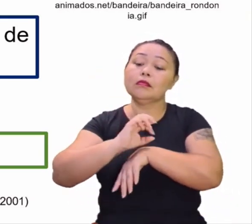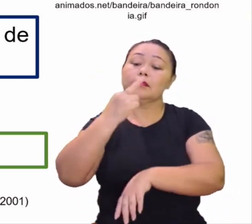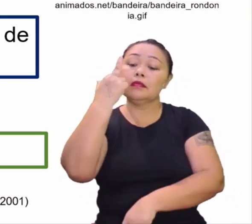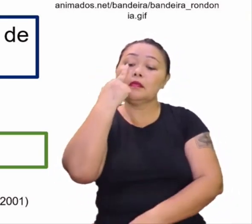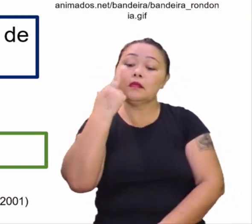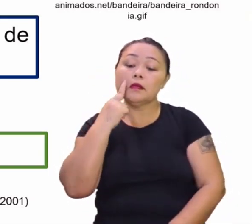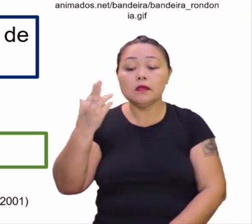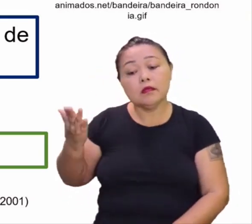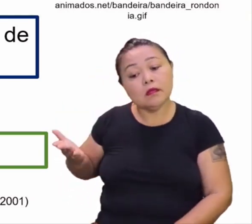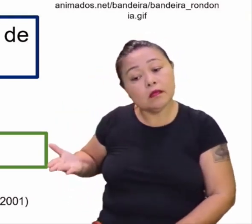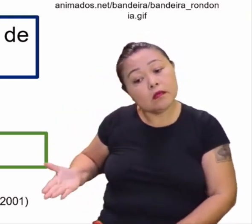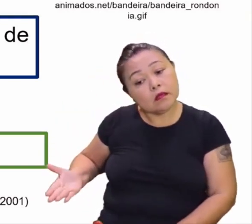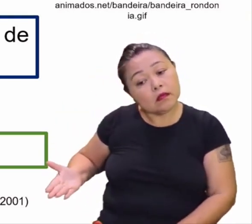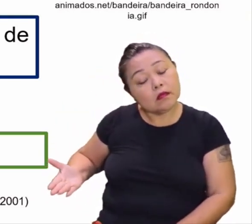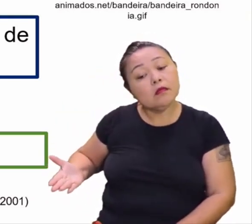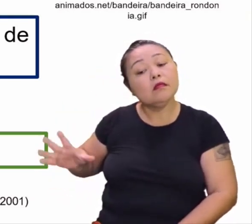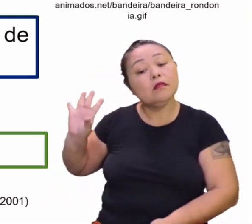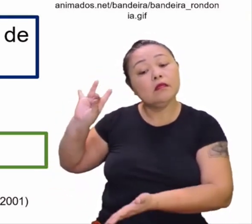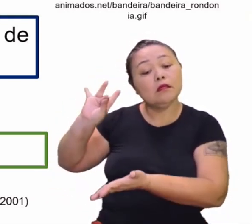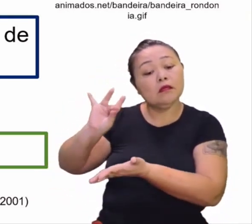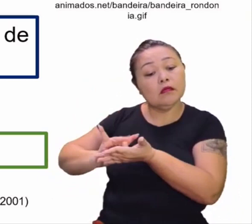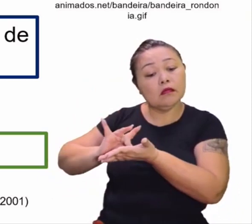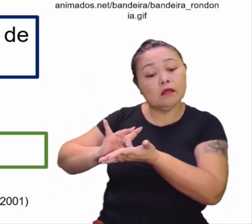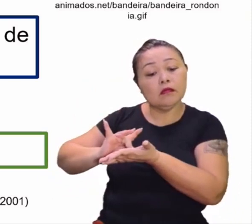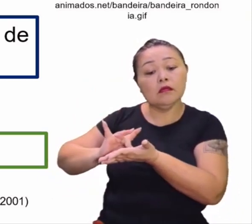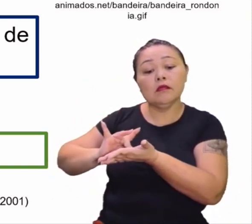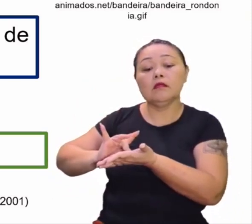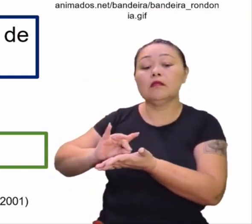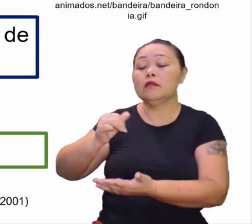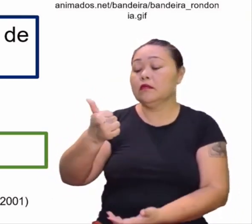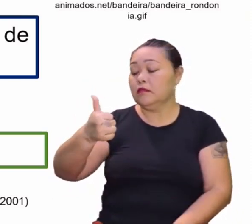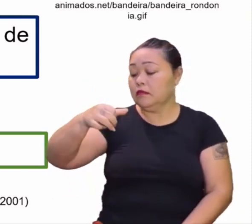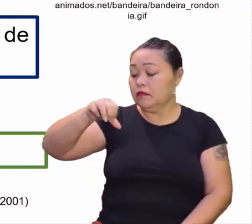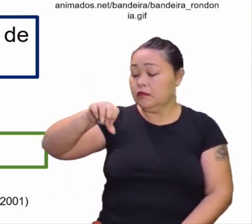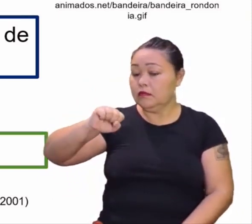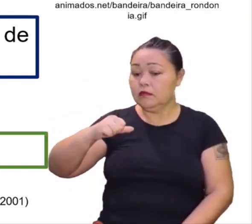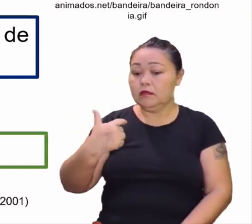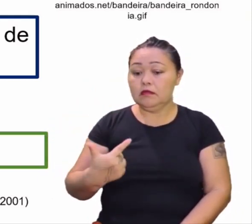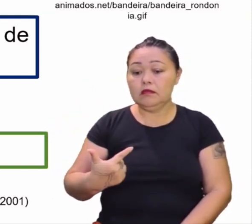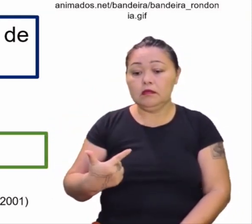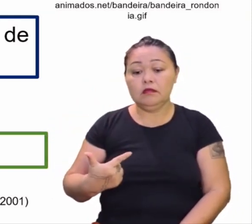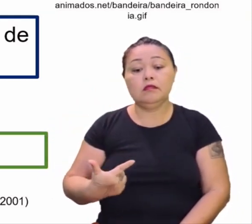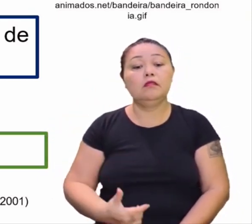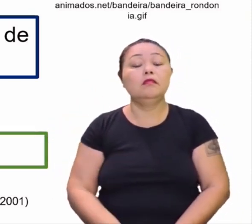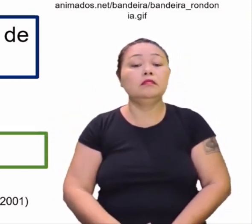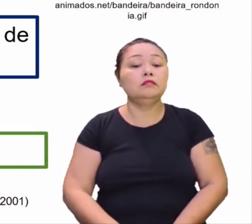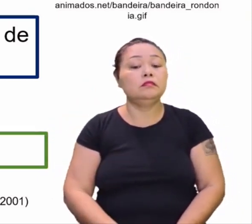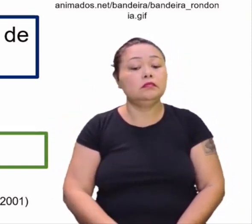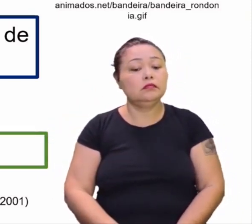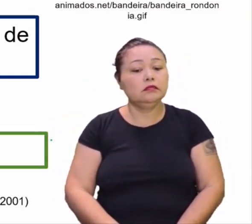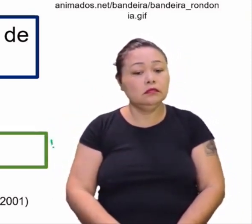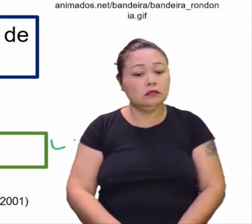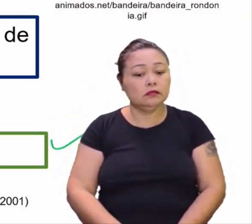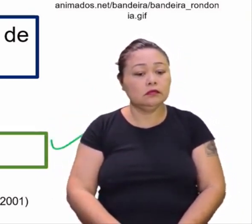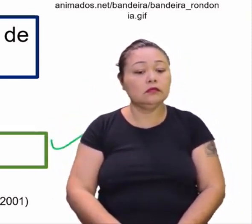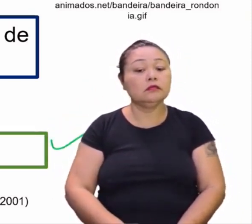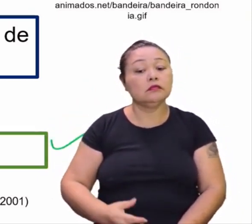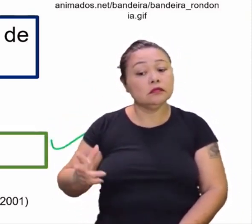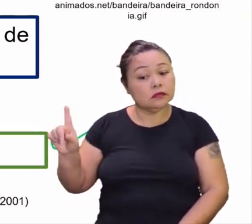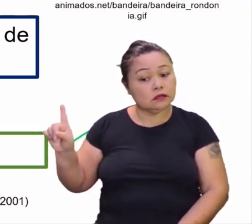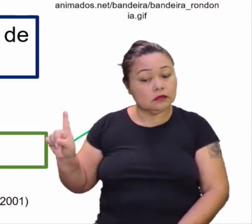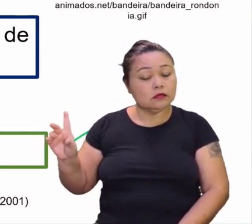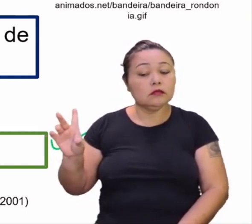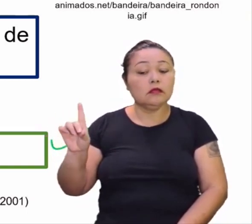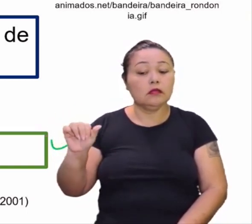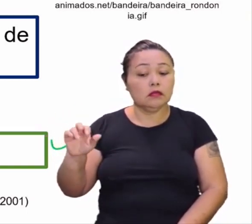estado de Rondônia, mas foi efetivado mesmo em 1982. Exatamente. Vamos lá. Então aqui, ó, mais uma